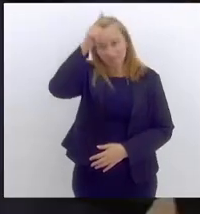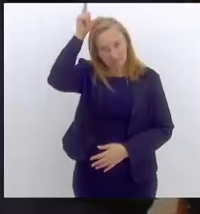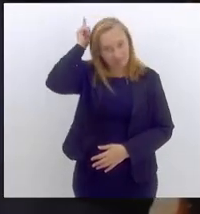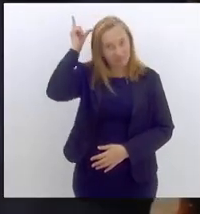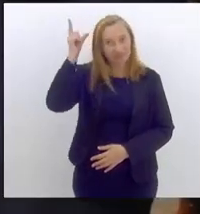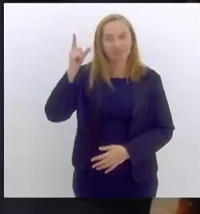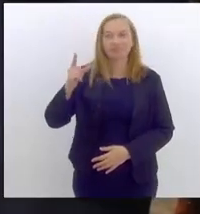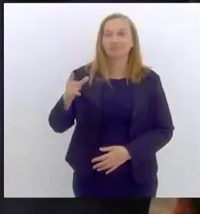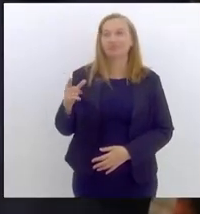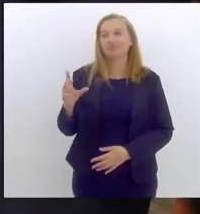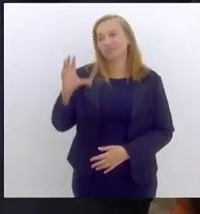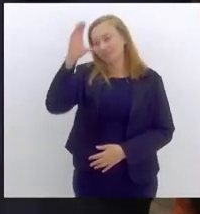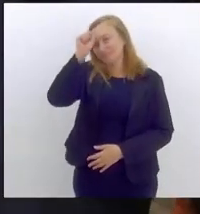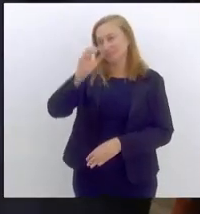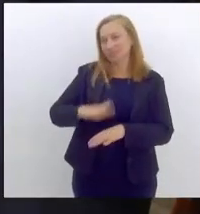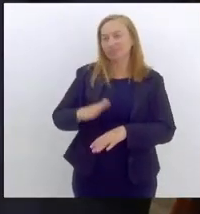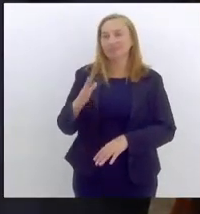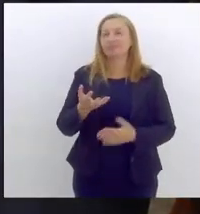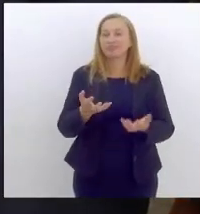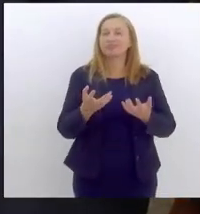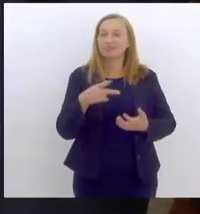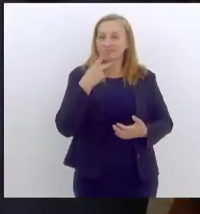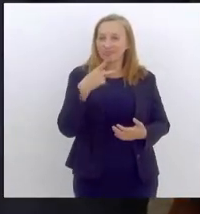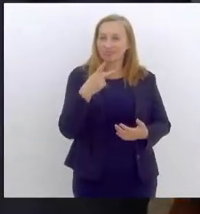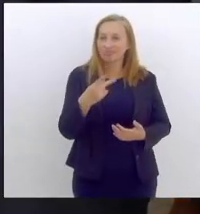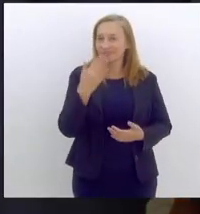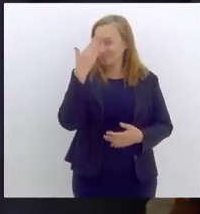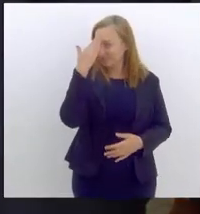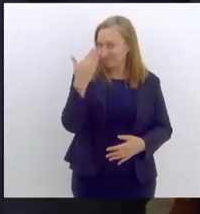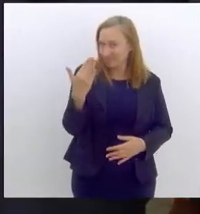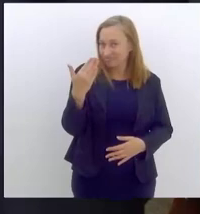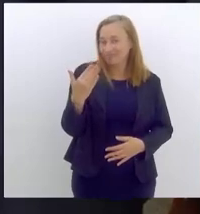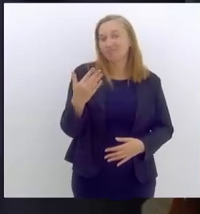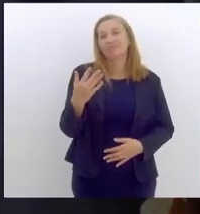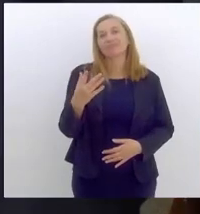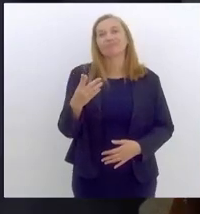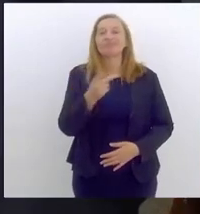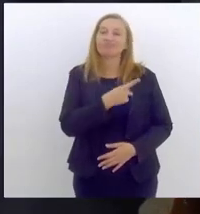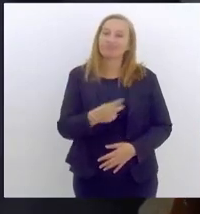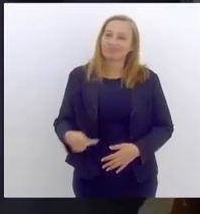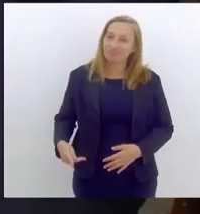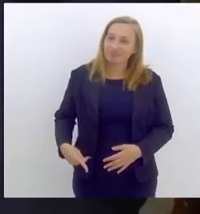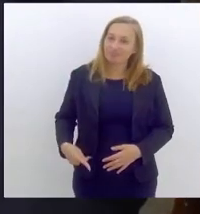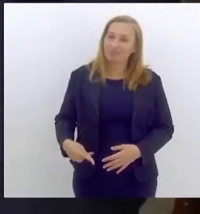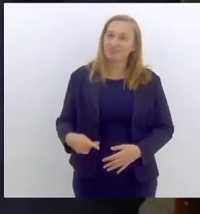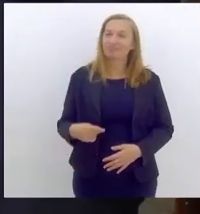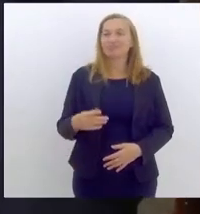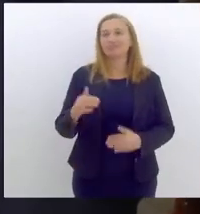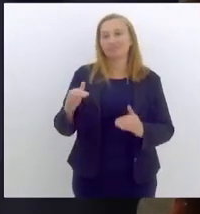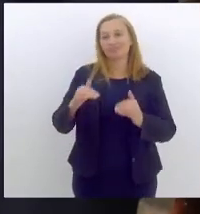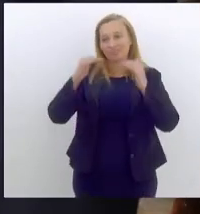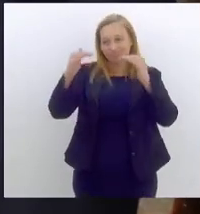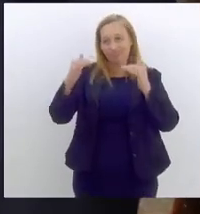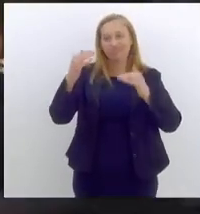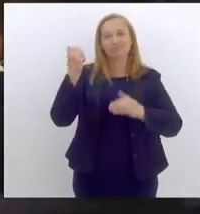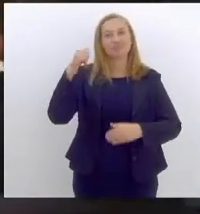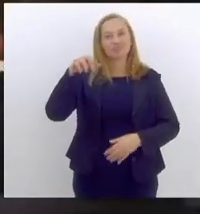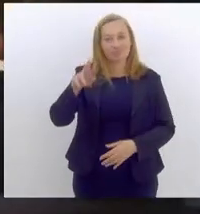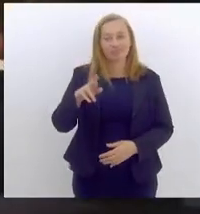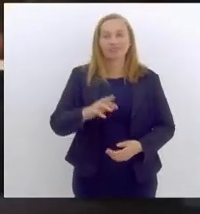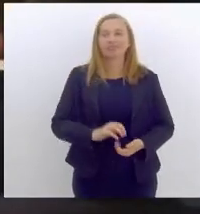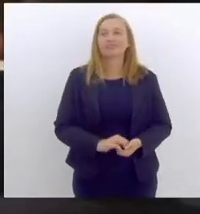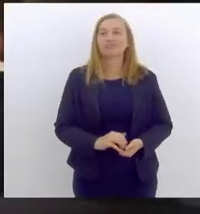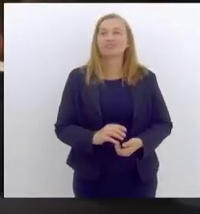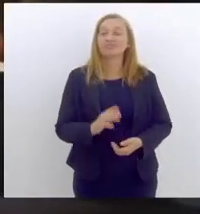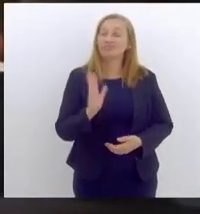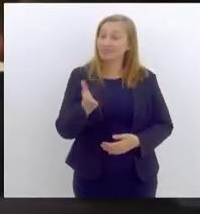tanto aprendo. Quero dizer e agradecer muito ao presidente, Vossa Excelência, presidente Bacelar, já